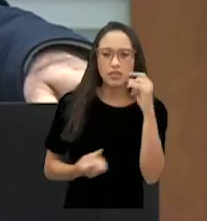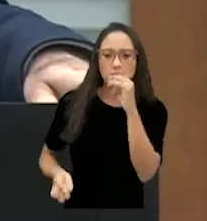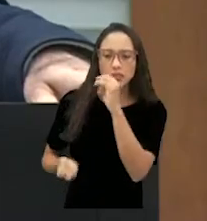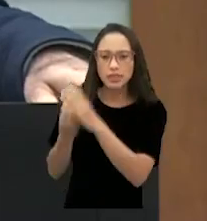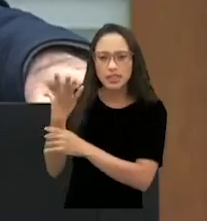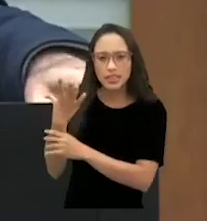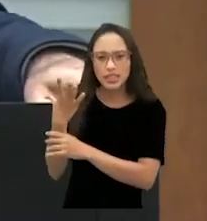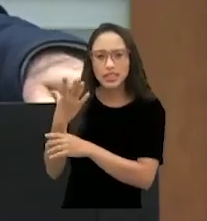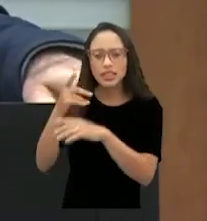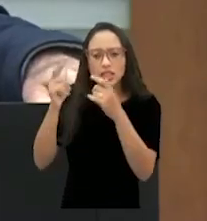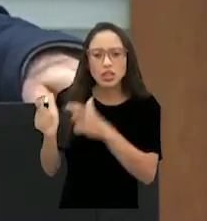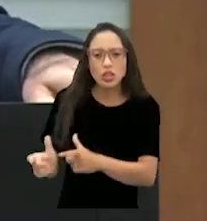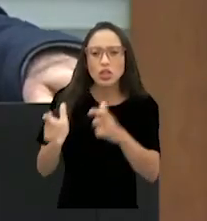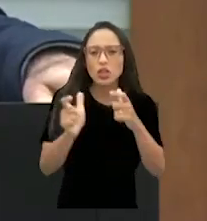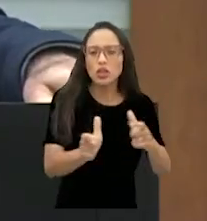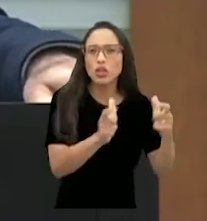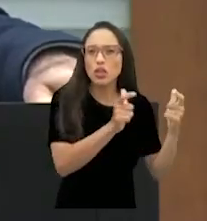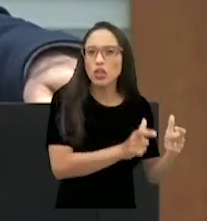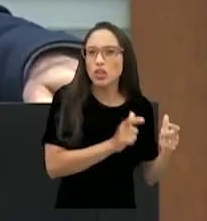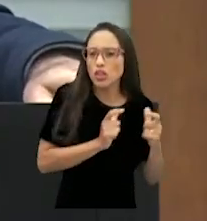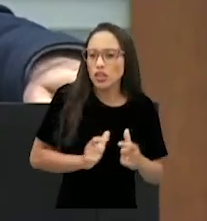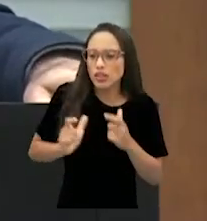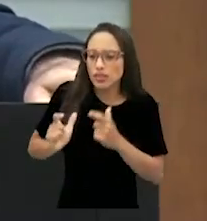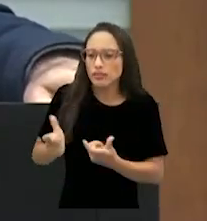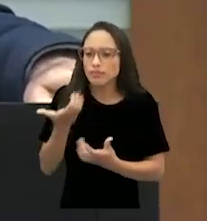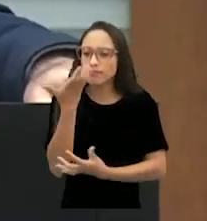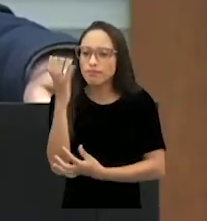de conservação ambiental.